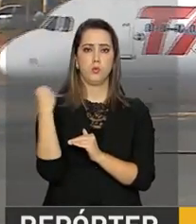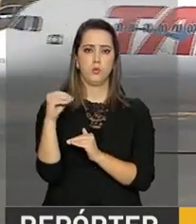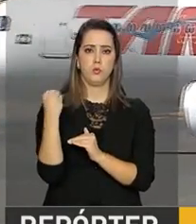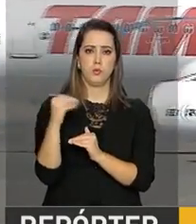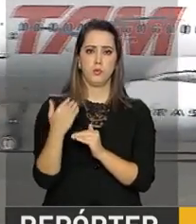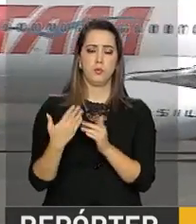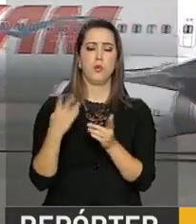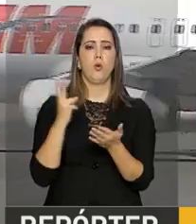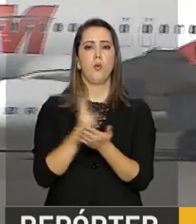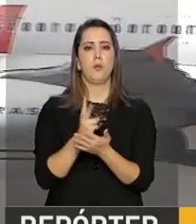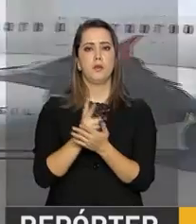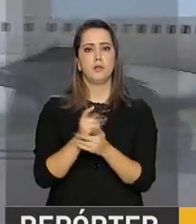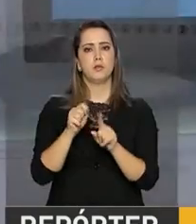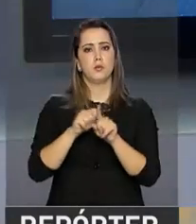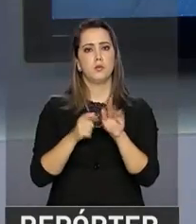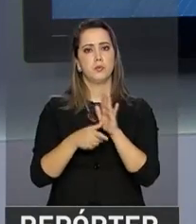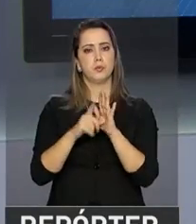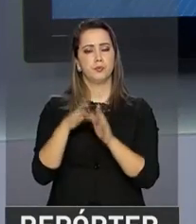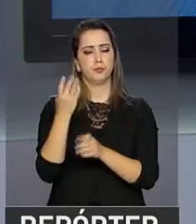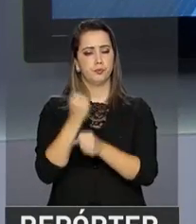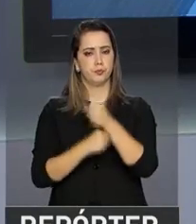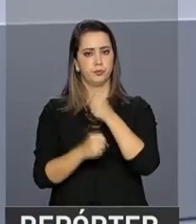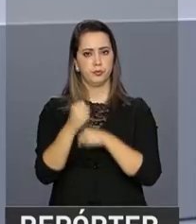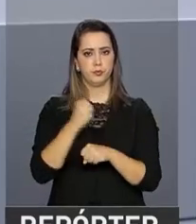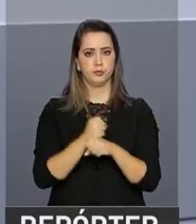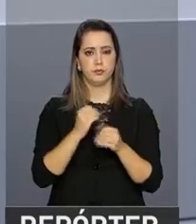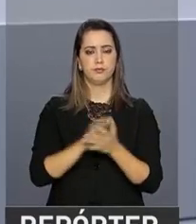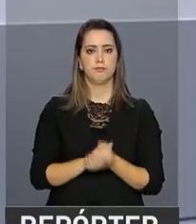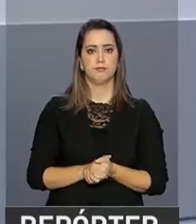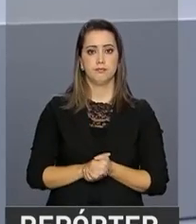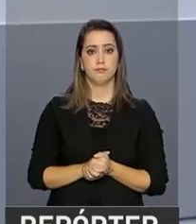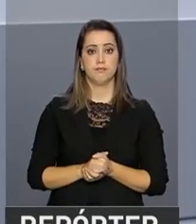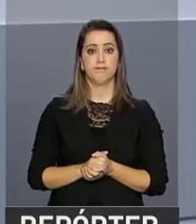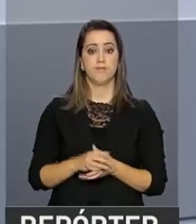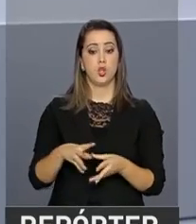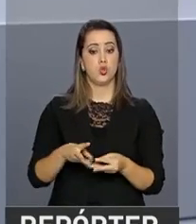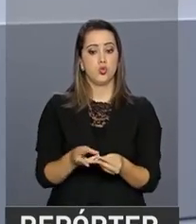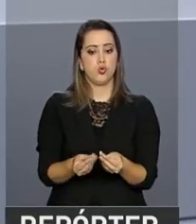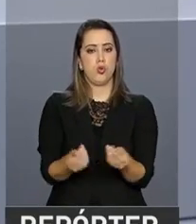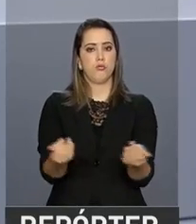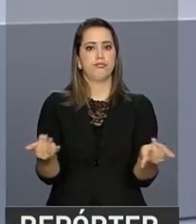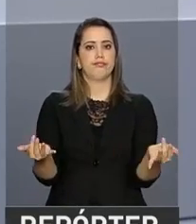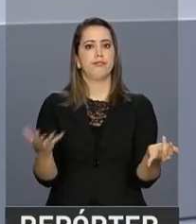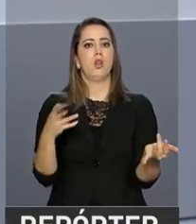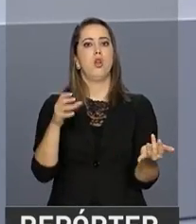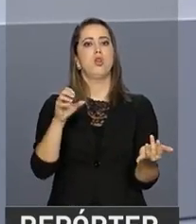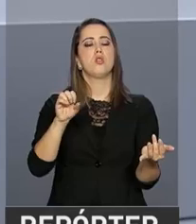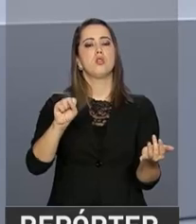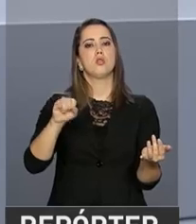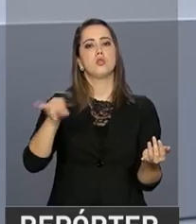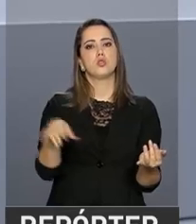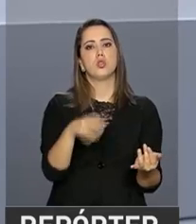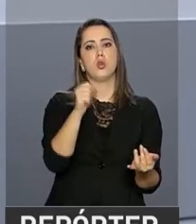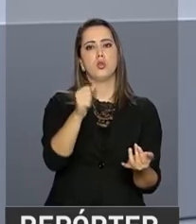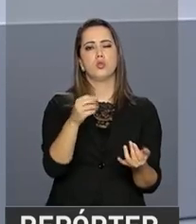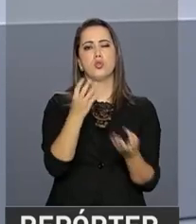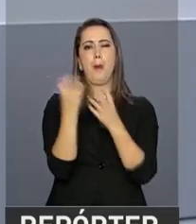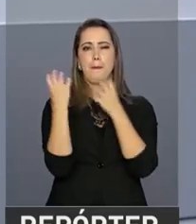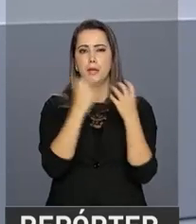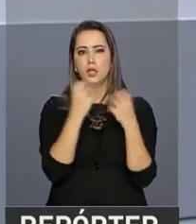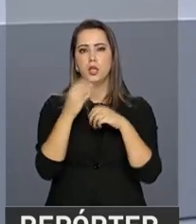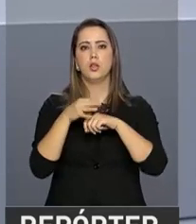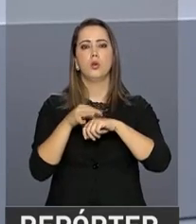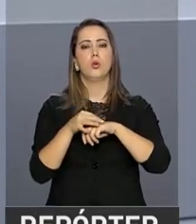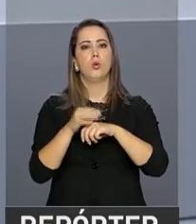frente ao mesmo mês do ano passado a soja em grãos milho algodão e carne bovina in natura foram